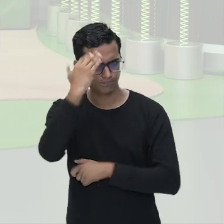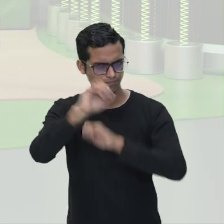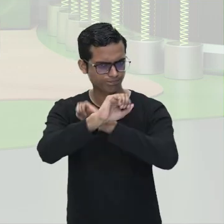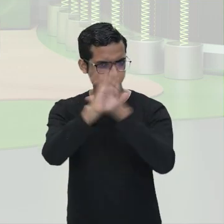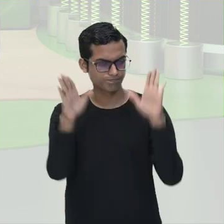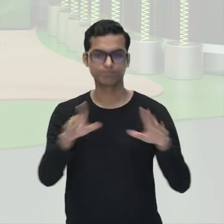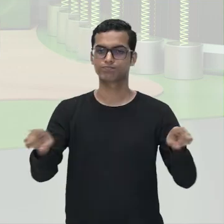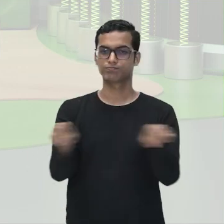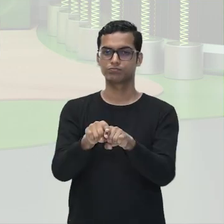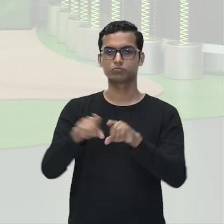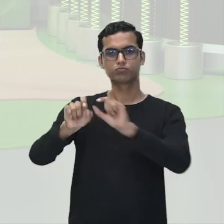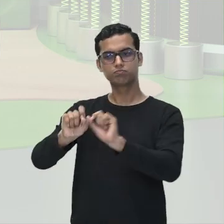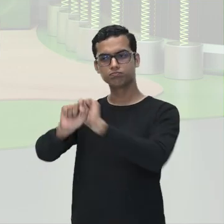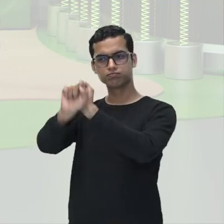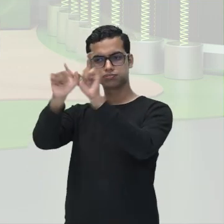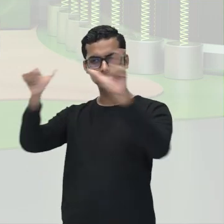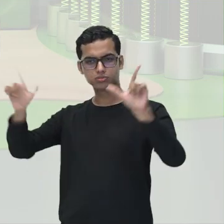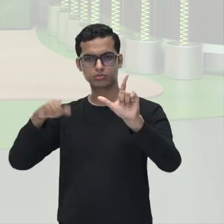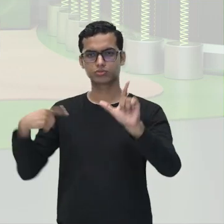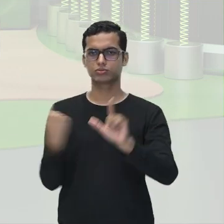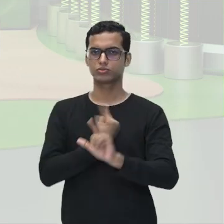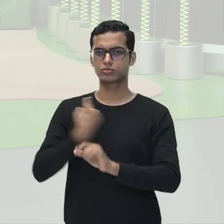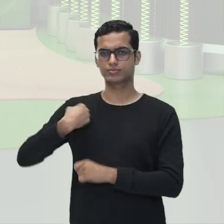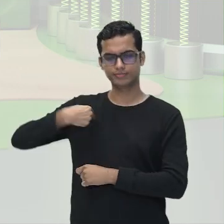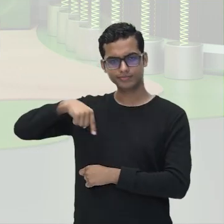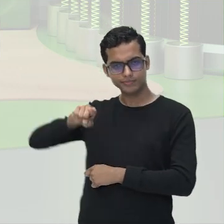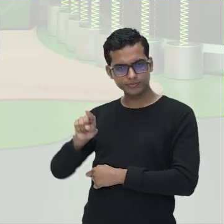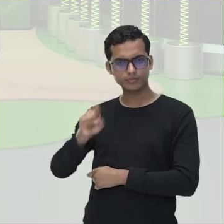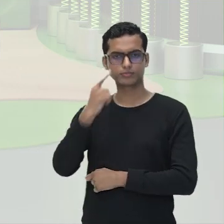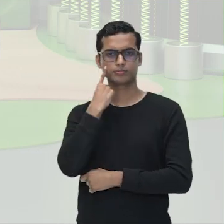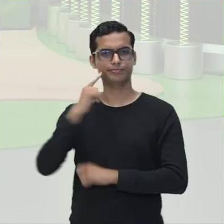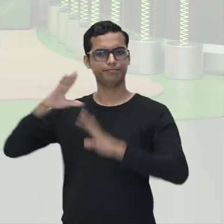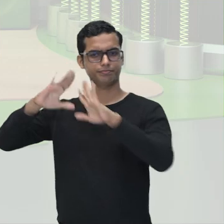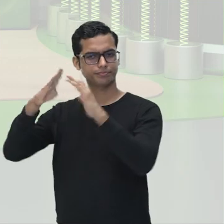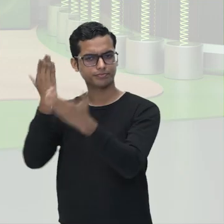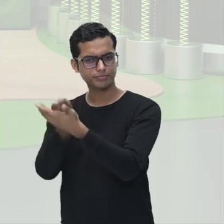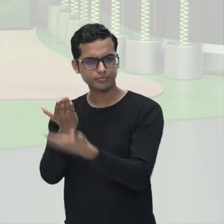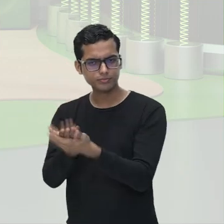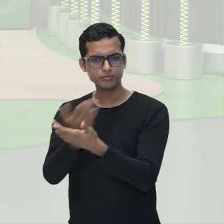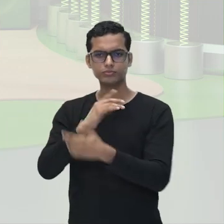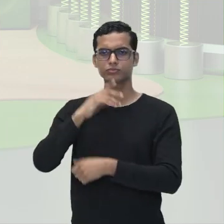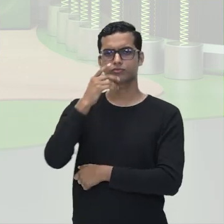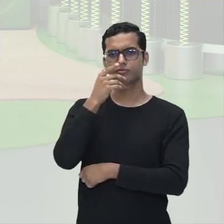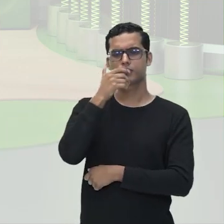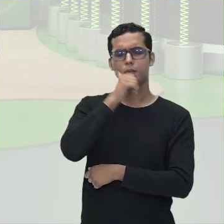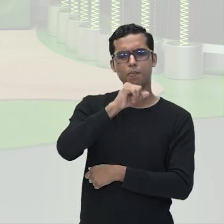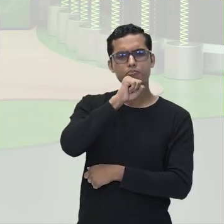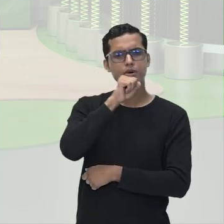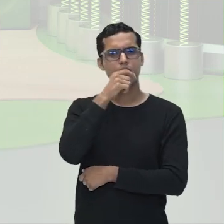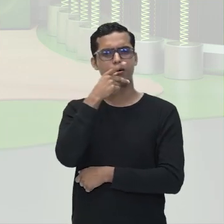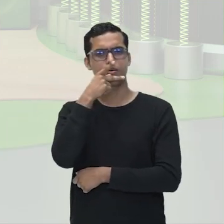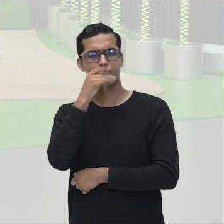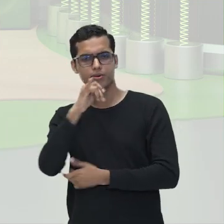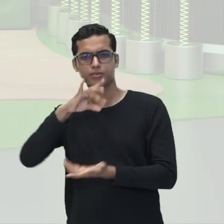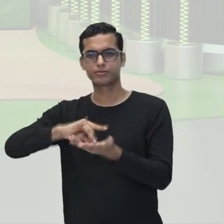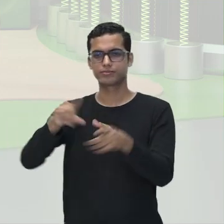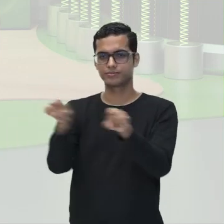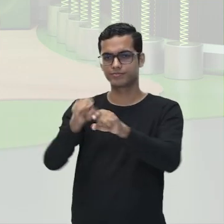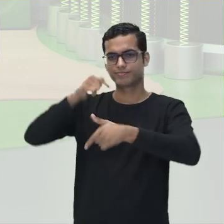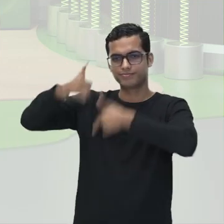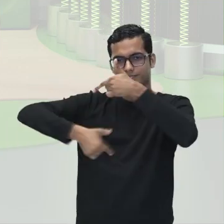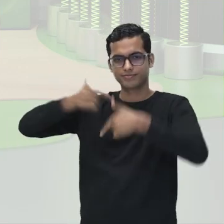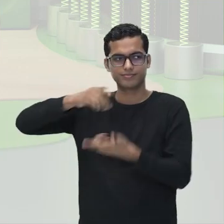Quando está de dia, a gente faz o quê? Vocês vão para a aula, o papai vai trabalhar, certo?